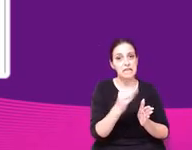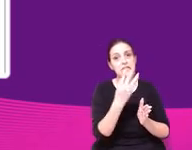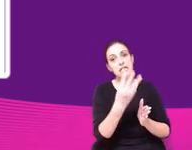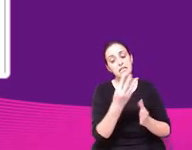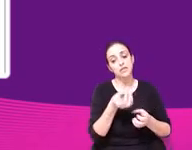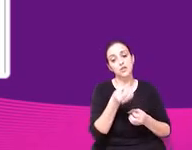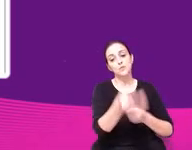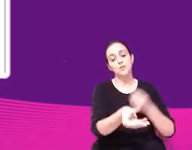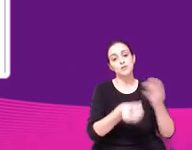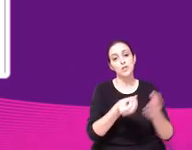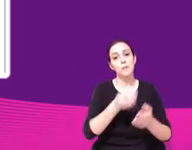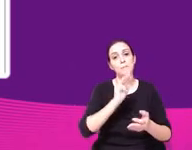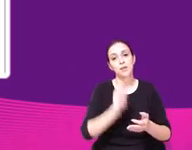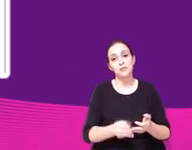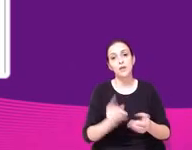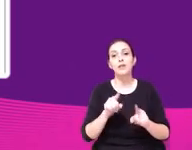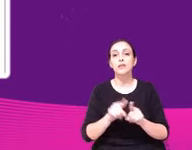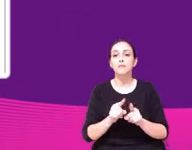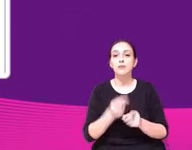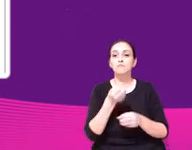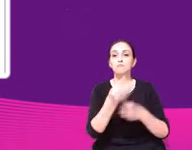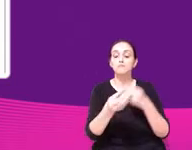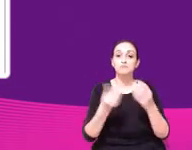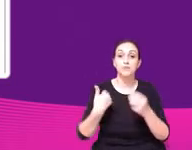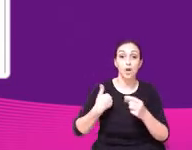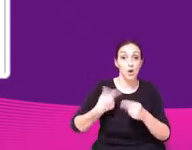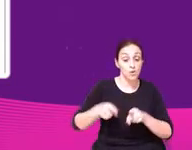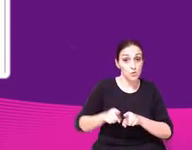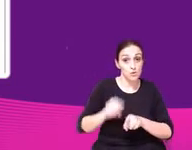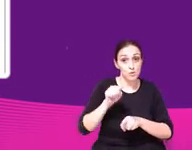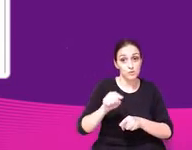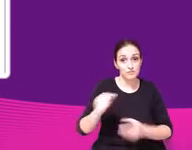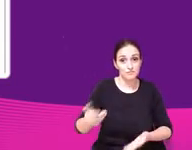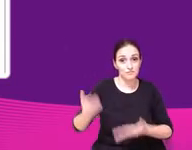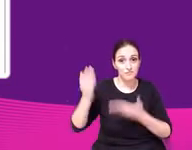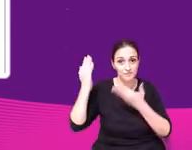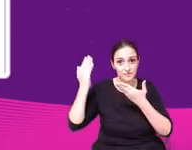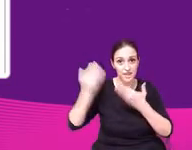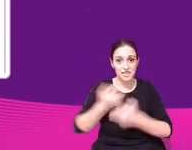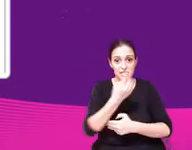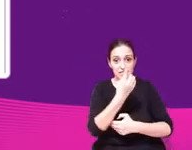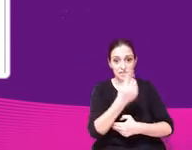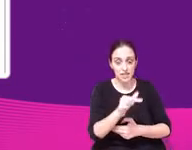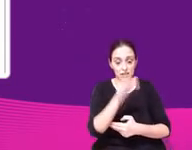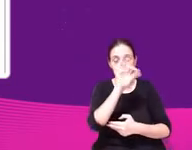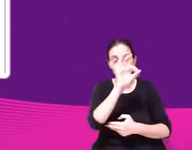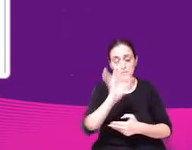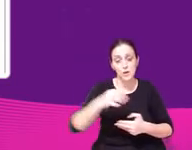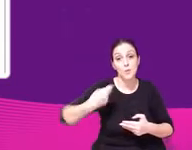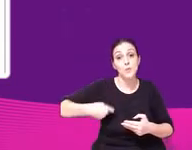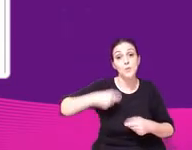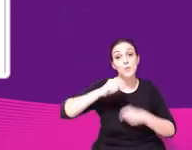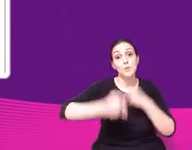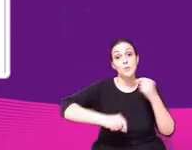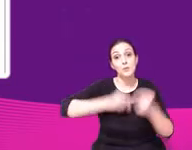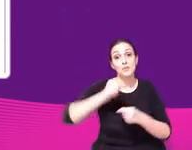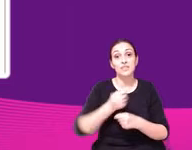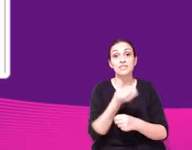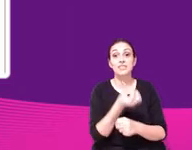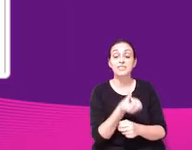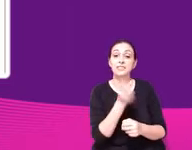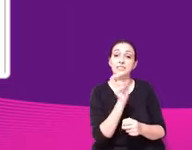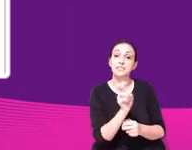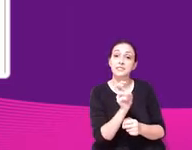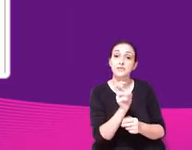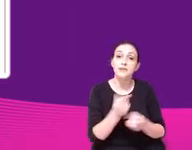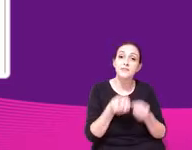e 11 transplantes por milhão de população renais, que corresponde a 17% da necessidade naquela época, que já era de 65